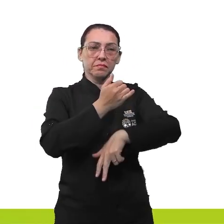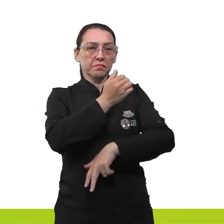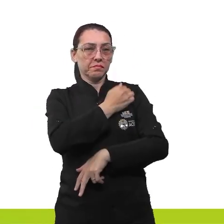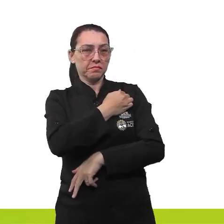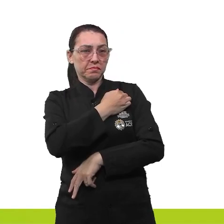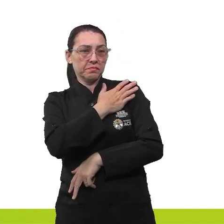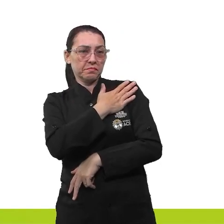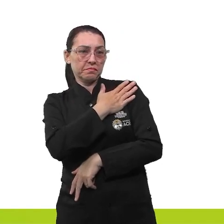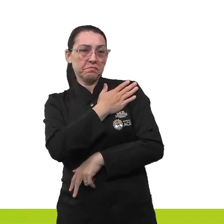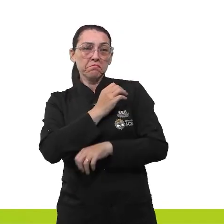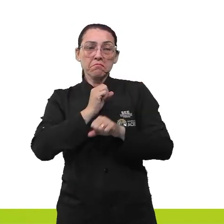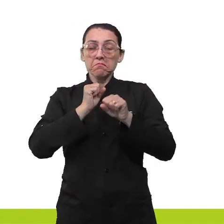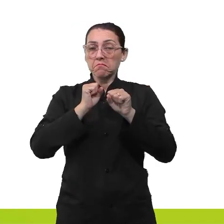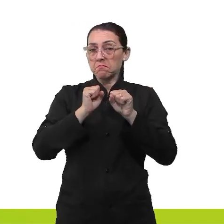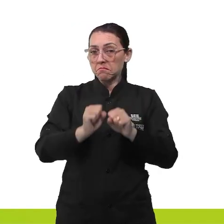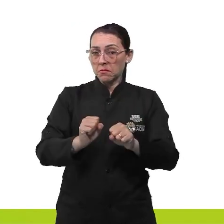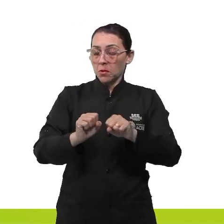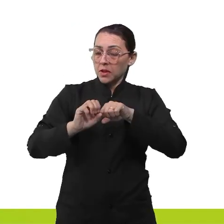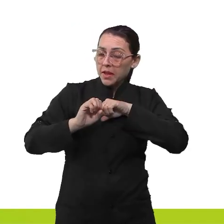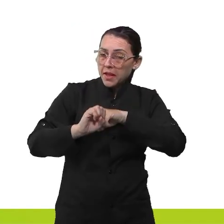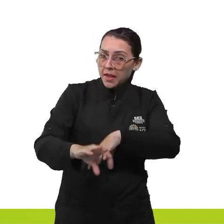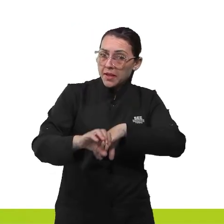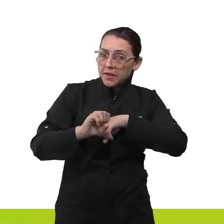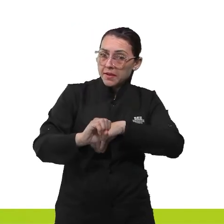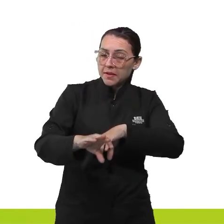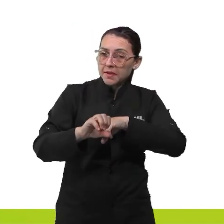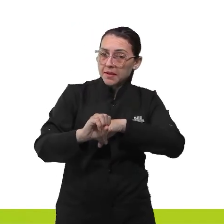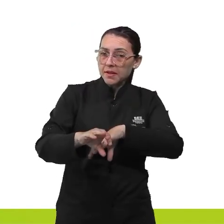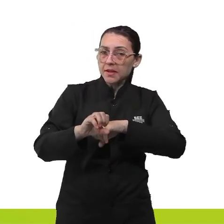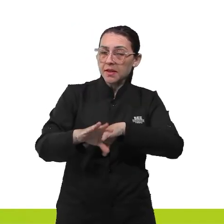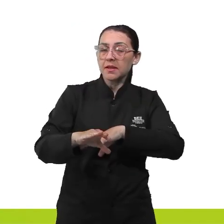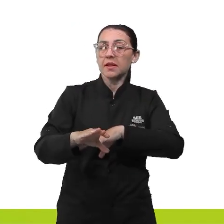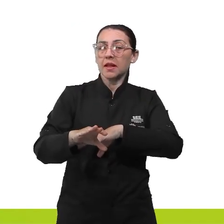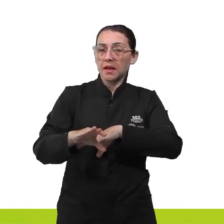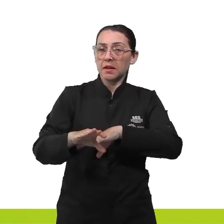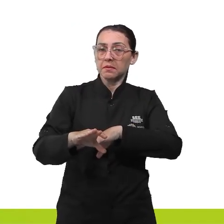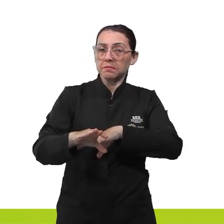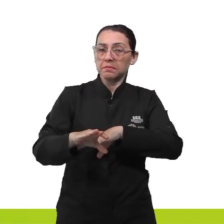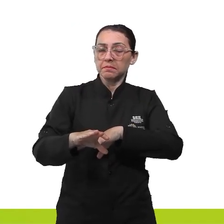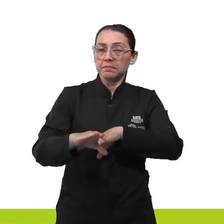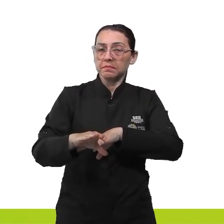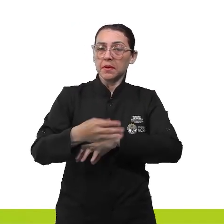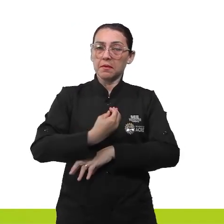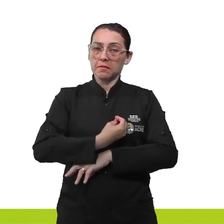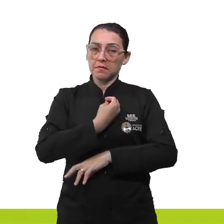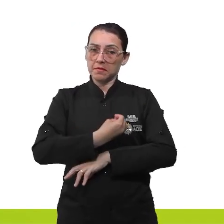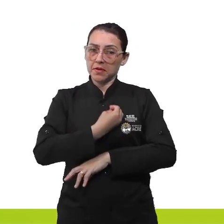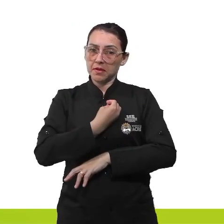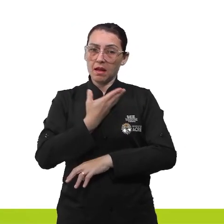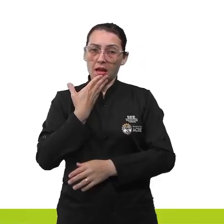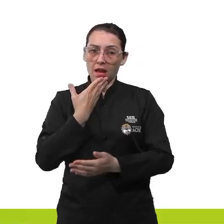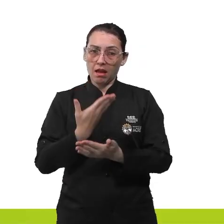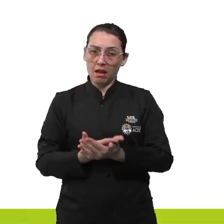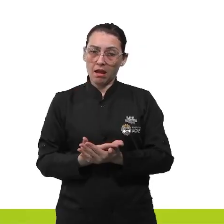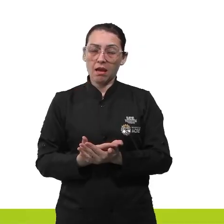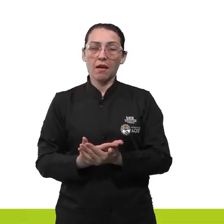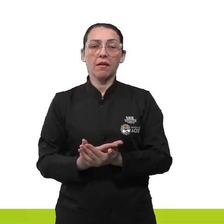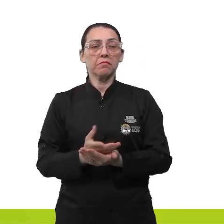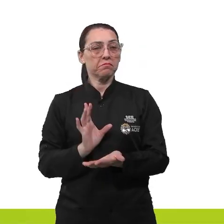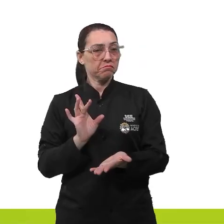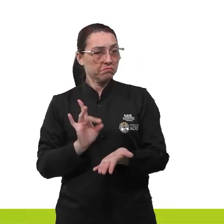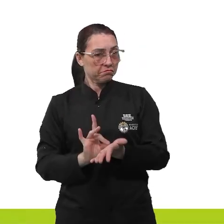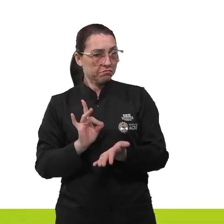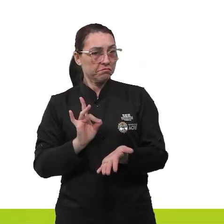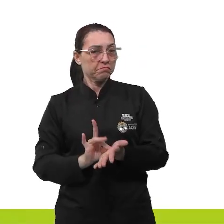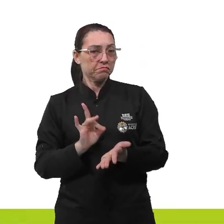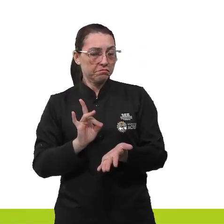Demonstrar como as vítimas de preconceito podem dar boas lições de vida. Nossa, professor, realmente ela deu uma boa lição